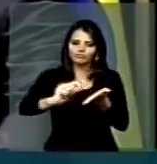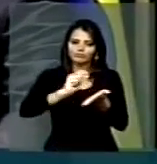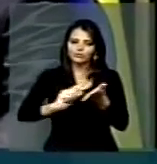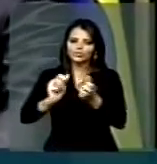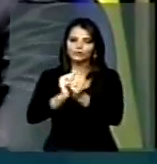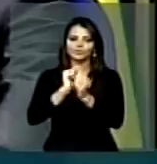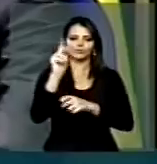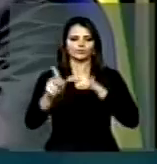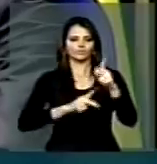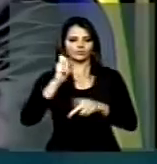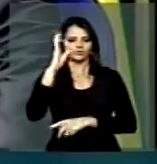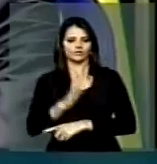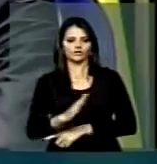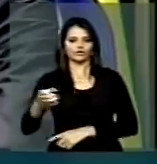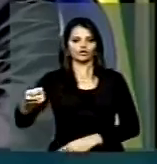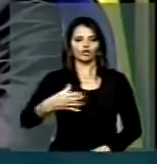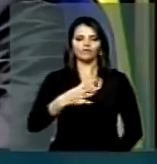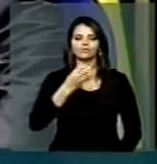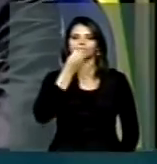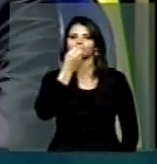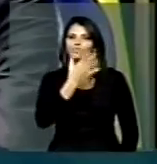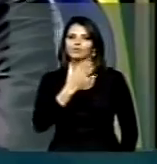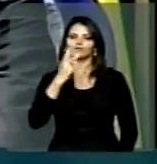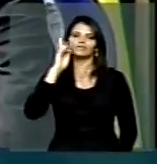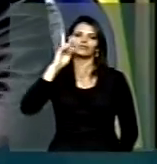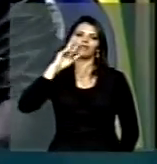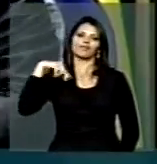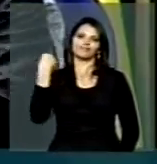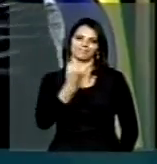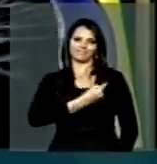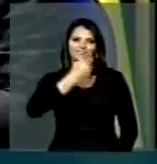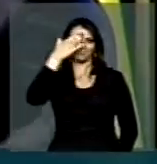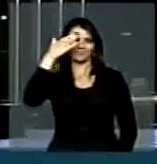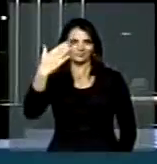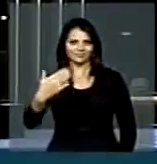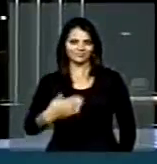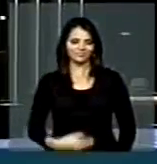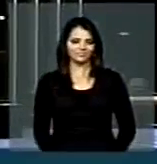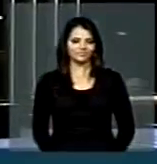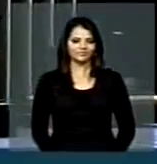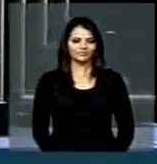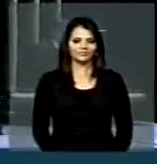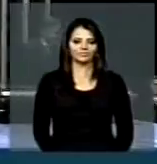os brasileiros, novas e belas páginas da nossa história. Muito obrigado.